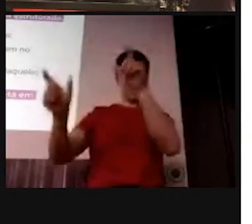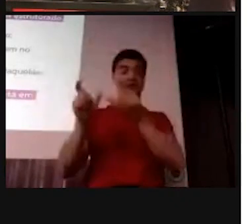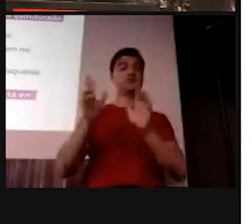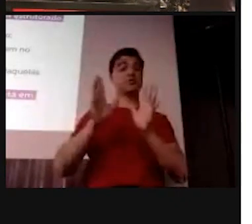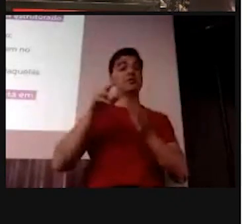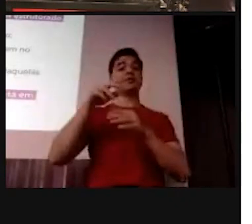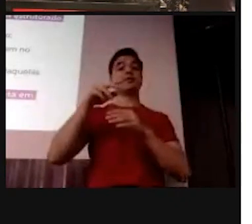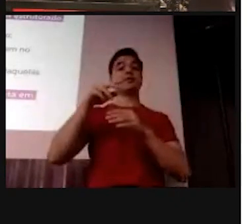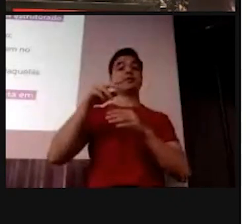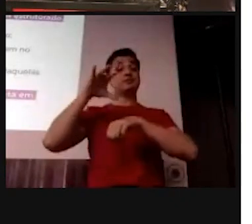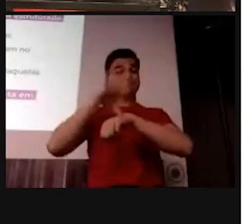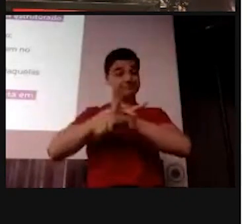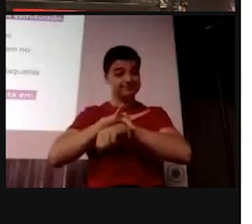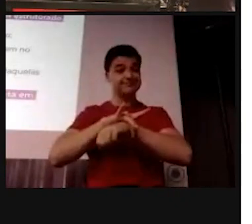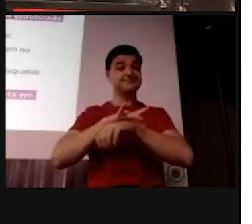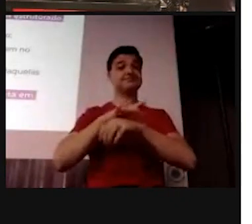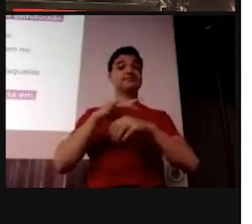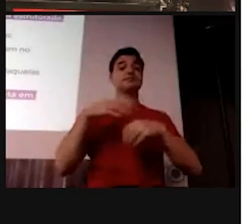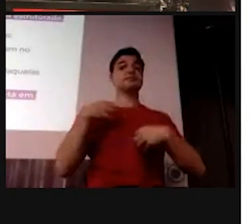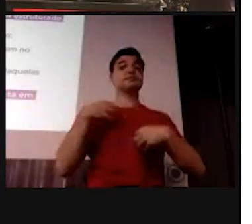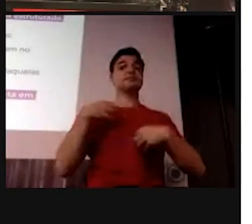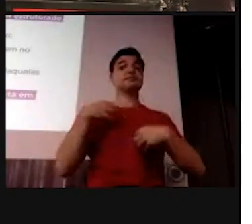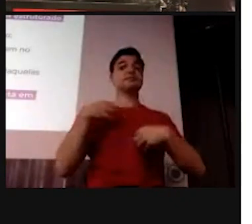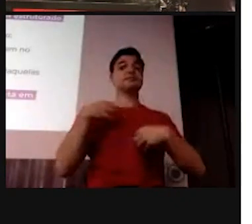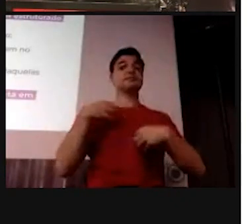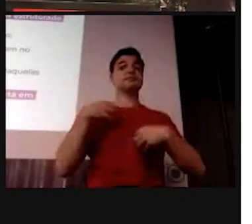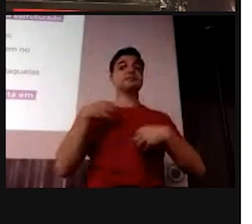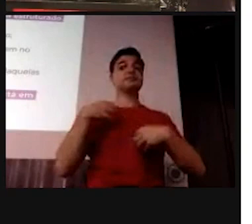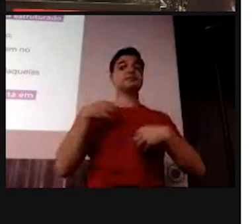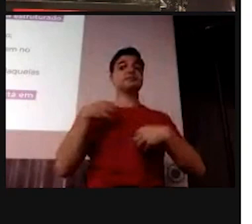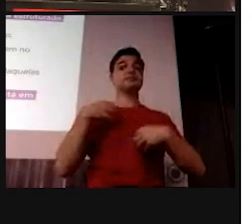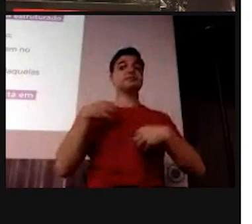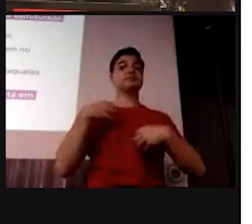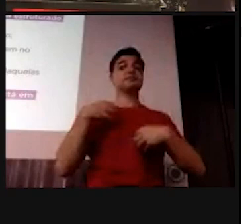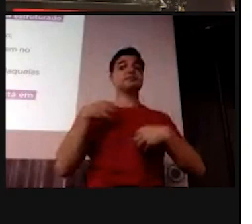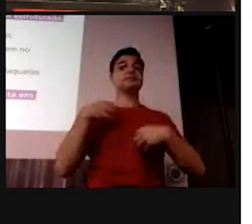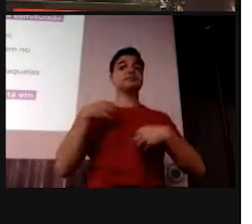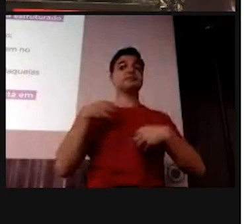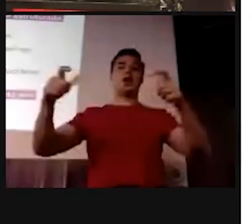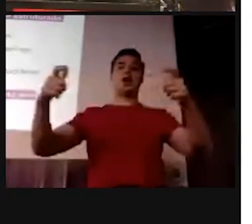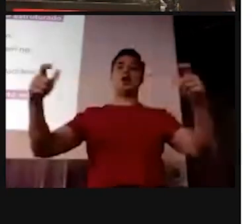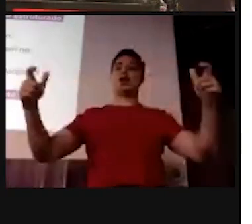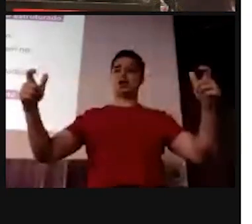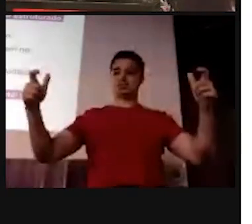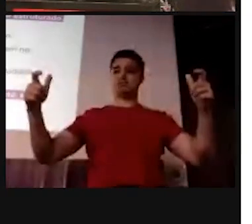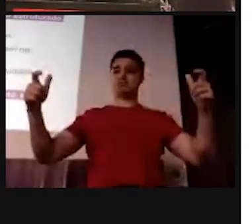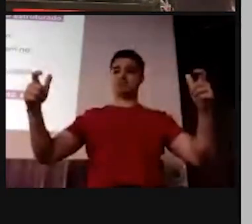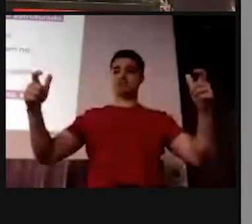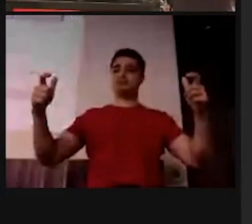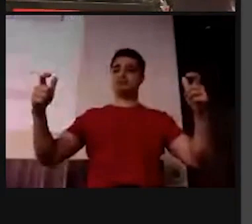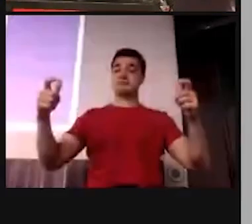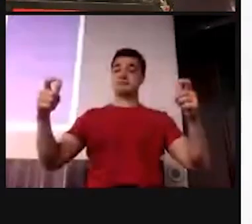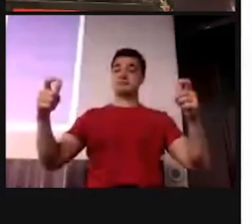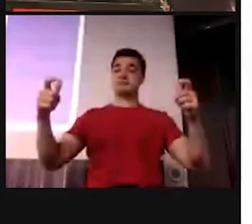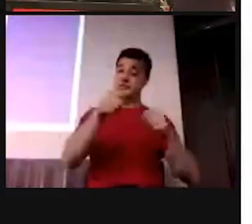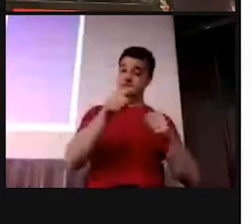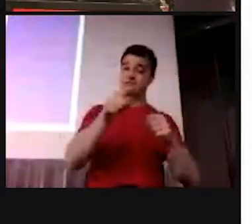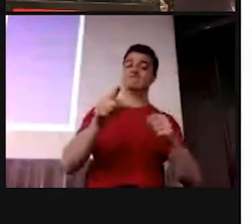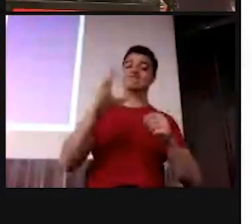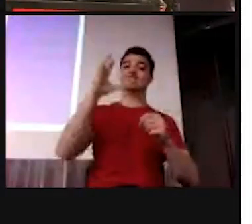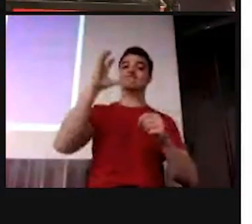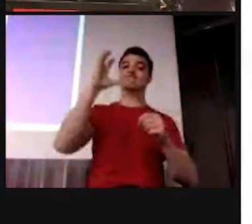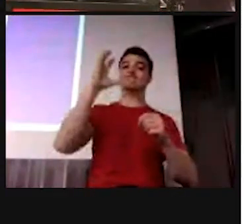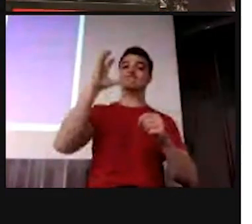e isso vai ser cada vez mais normal e mais comum. Né? Então, tudo isso traz para nós um ponto importante, que é a